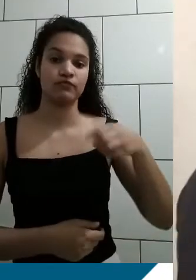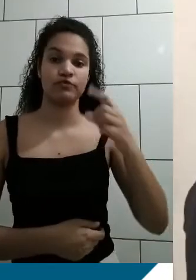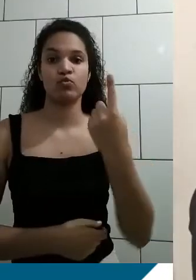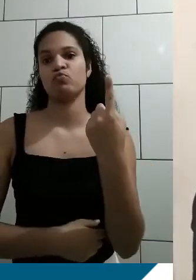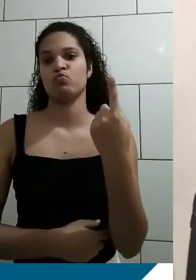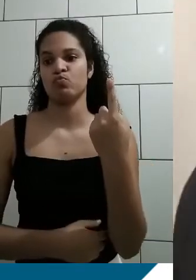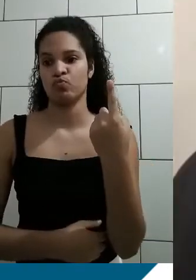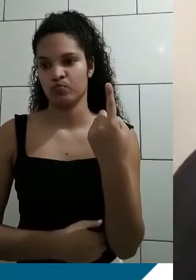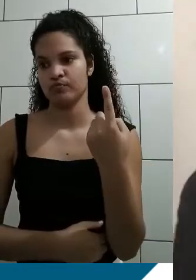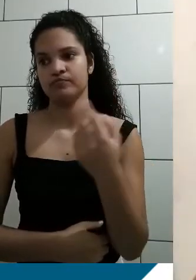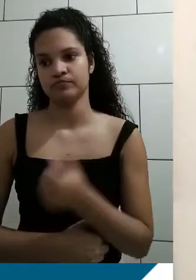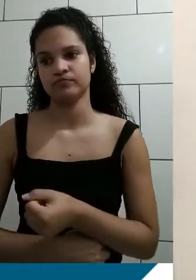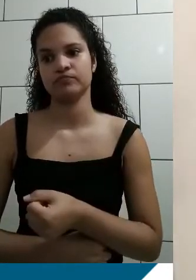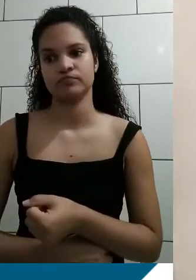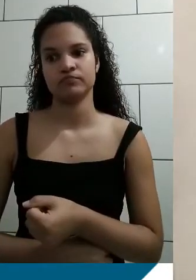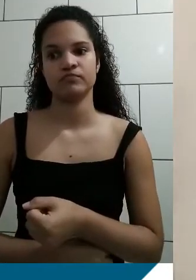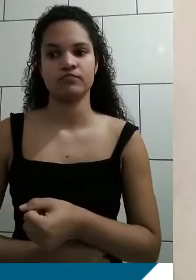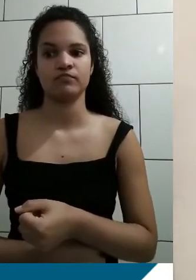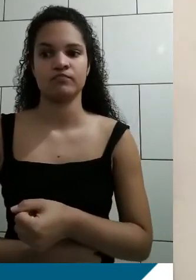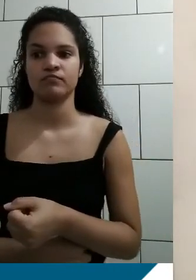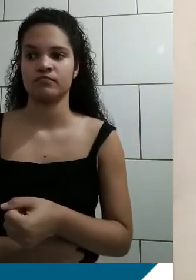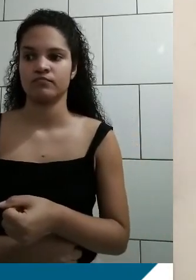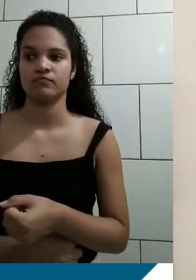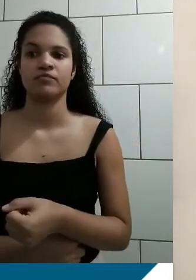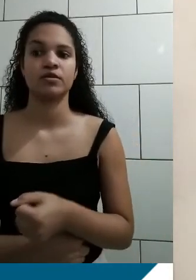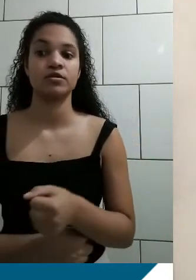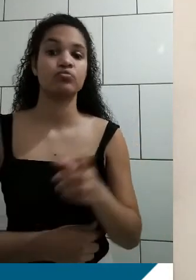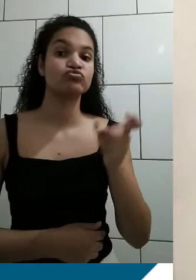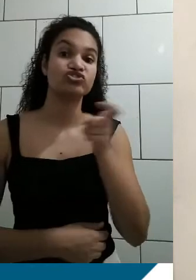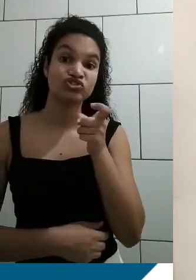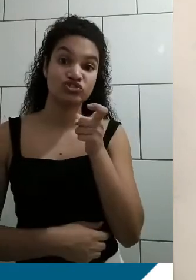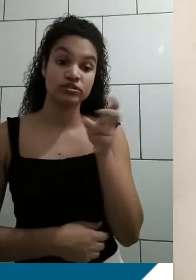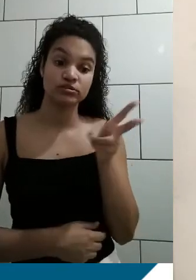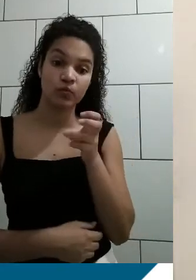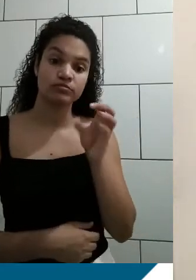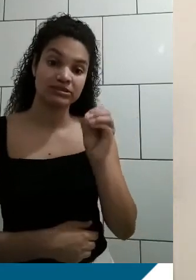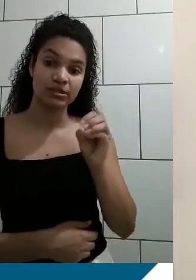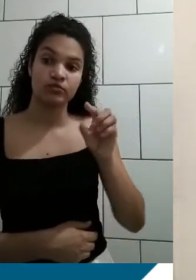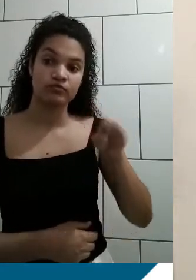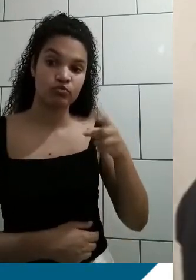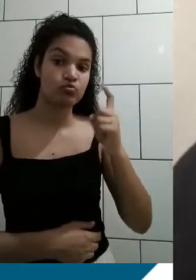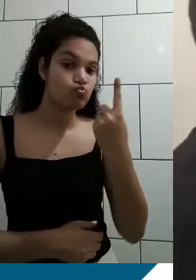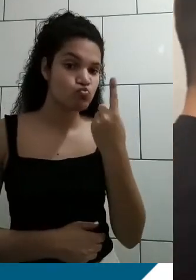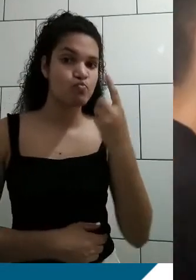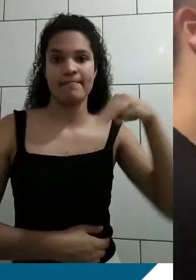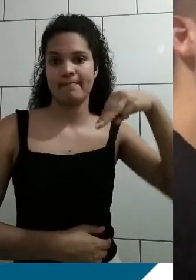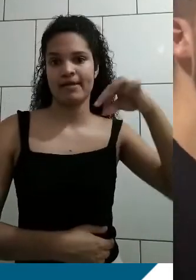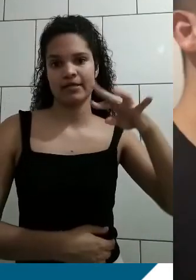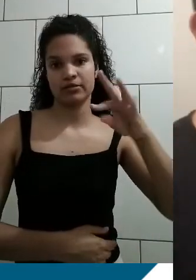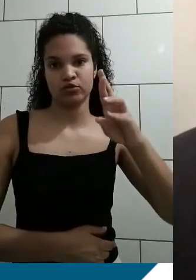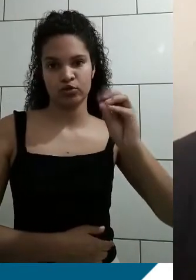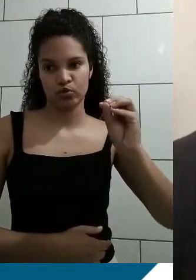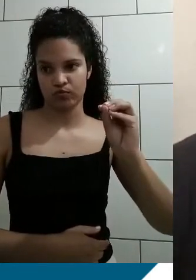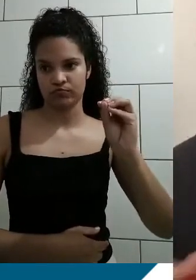igual a 0,1 metro, ou ainda pode estar escrito dessa forma aqui também, ó, 10 centímetros. Repare que